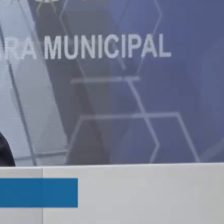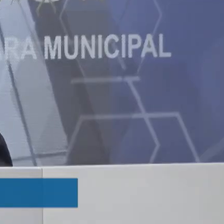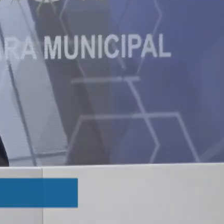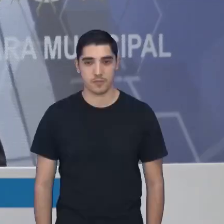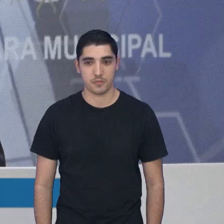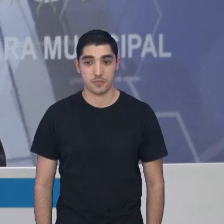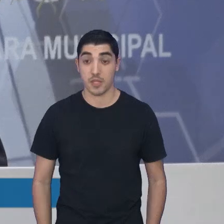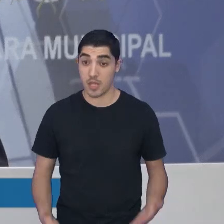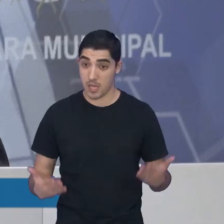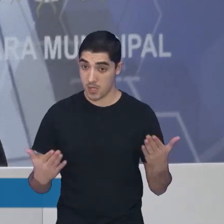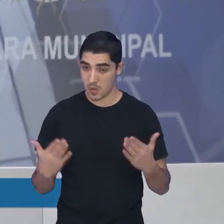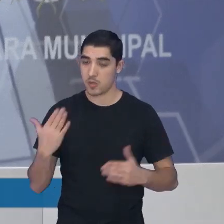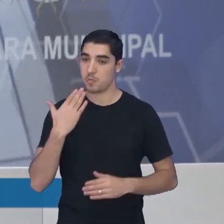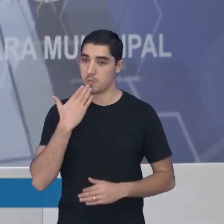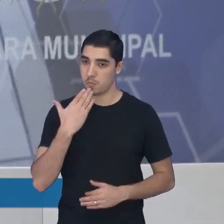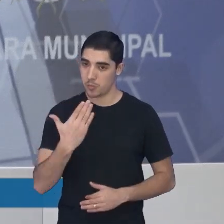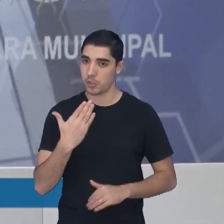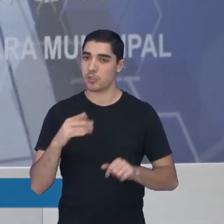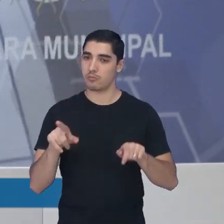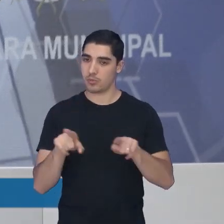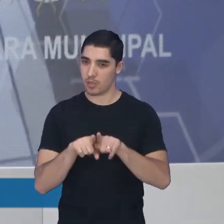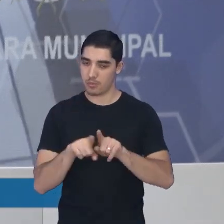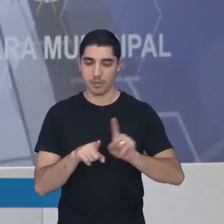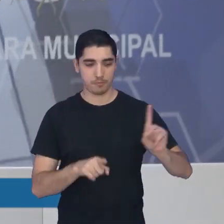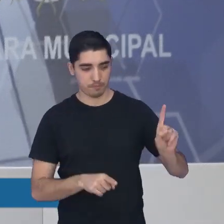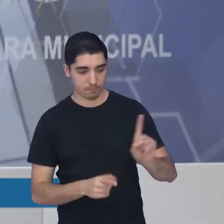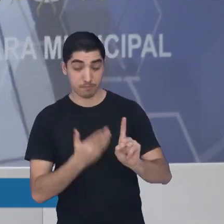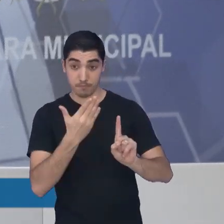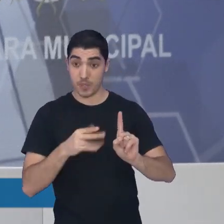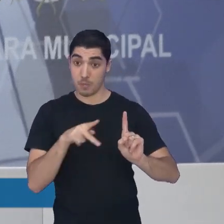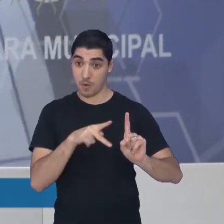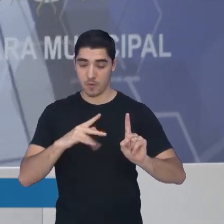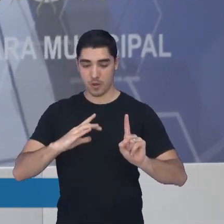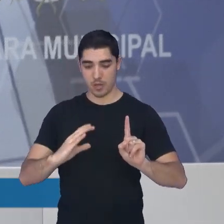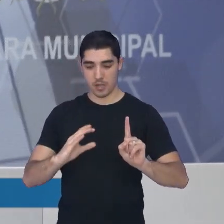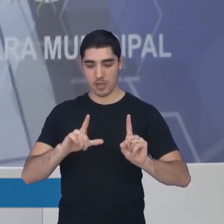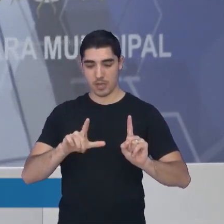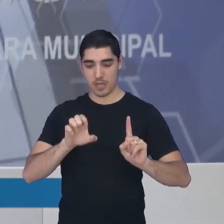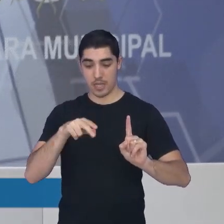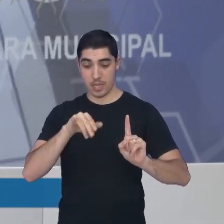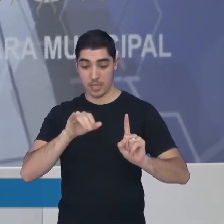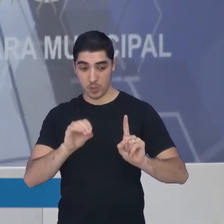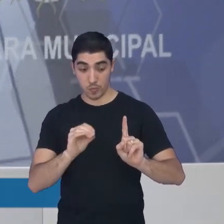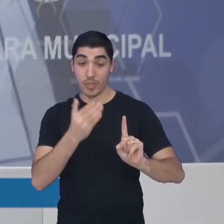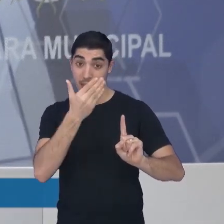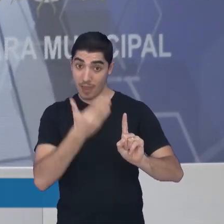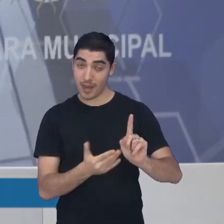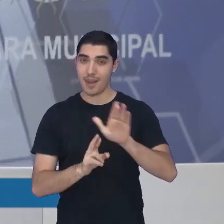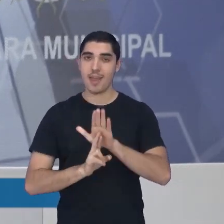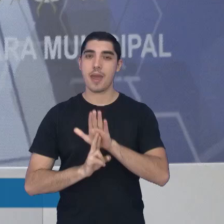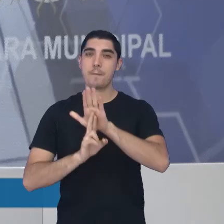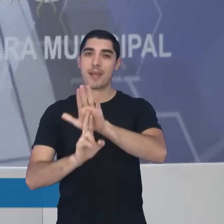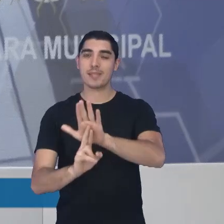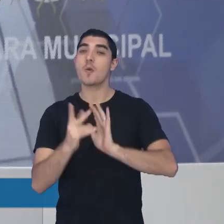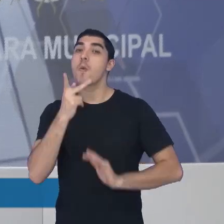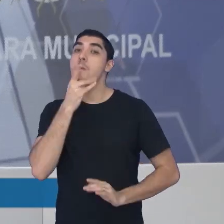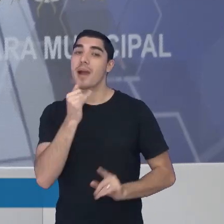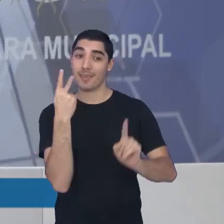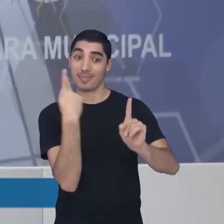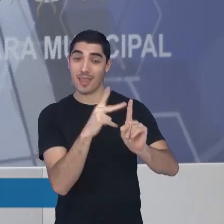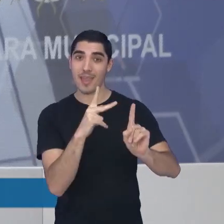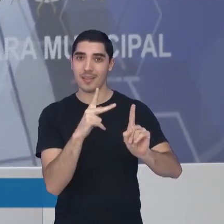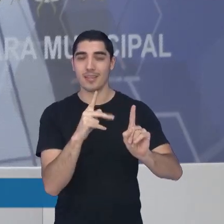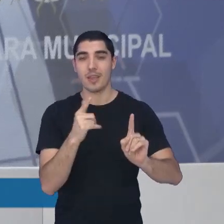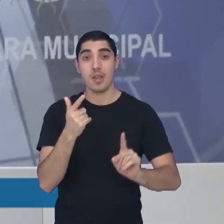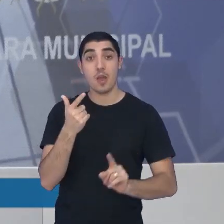Chamamos agora para fazer parte da mesa diretora o professor Clélio Marcondes Filho, representando seu pai, o senhor Clélio